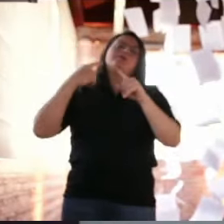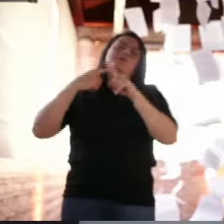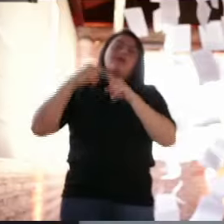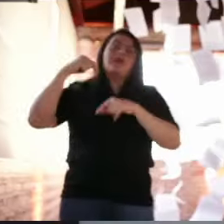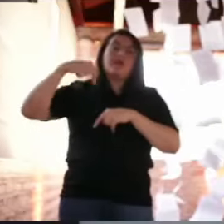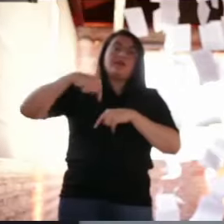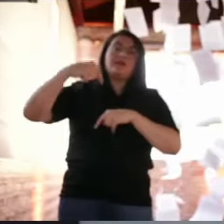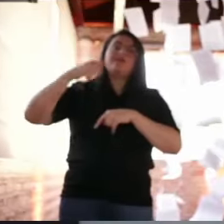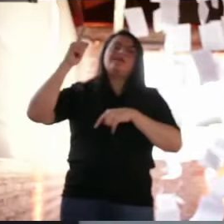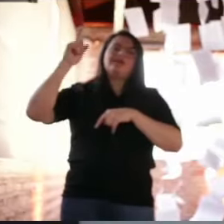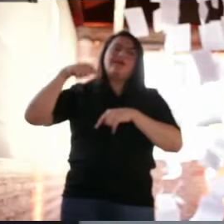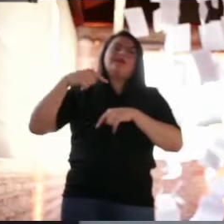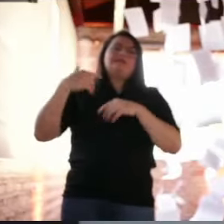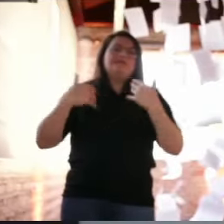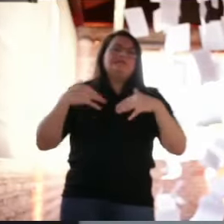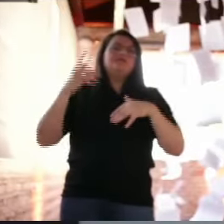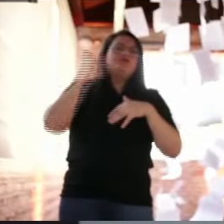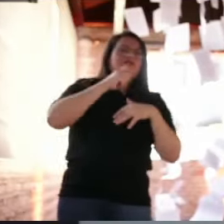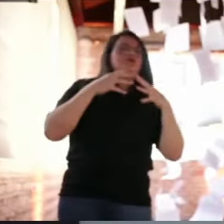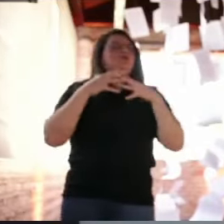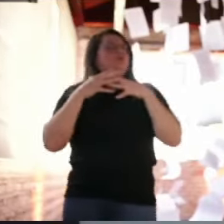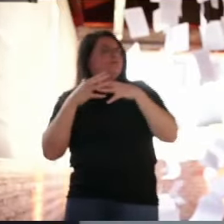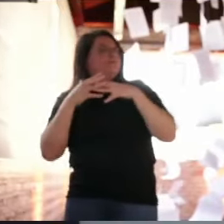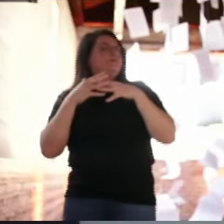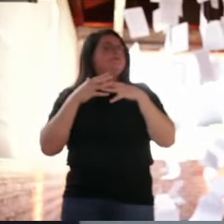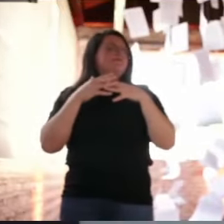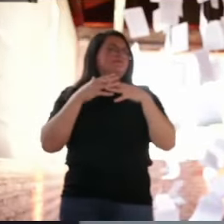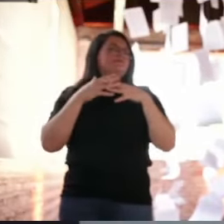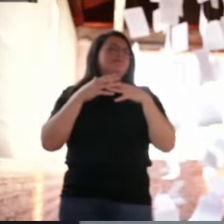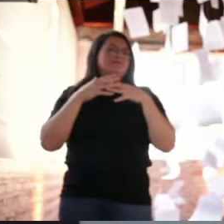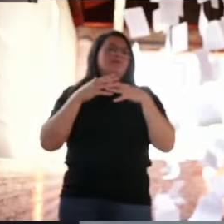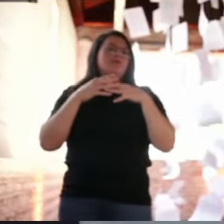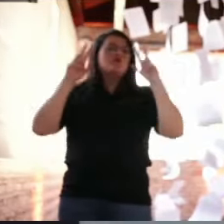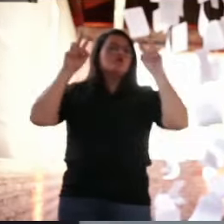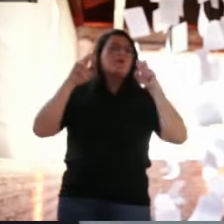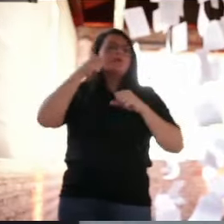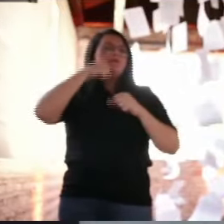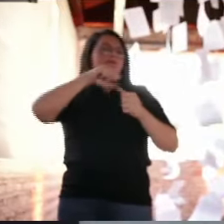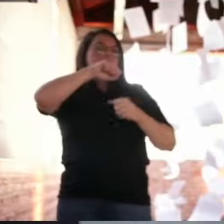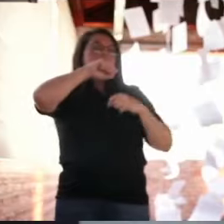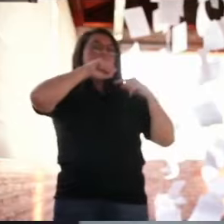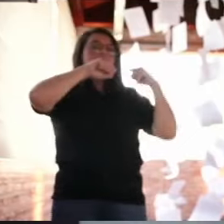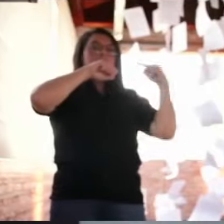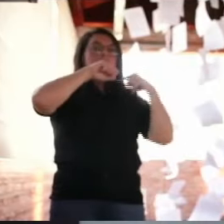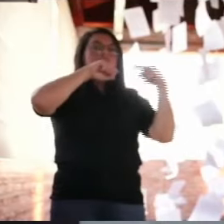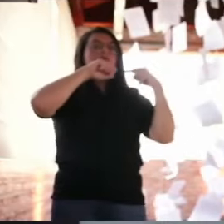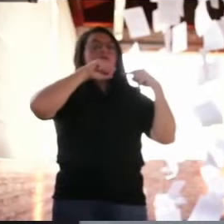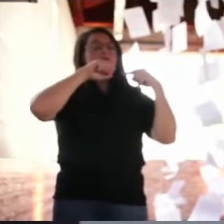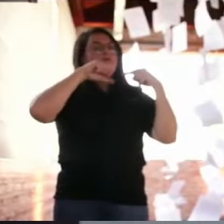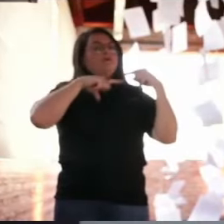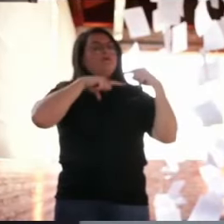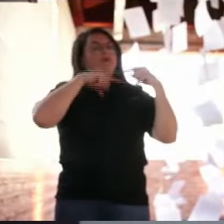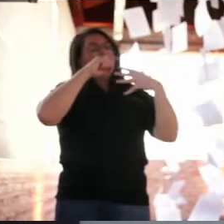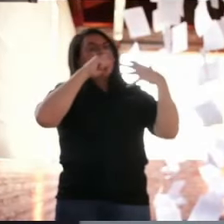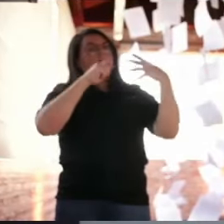esse assunto é um pouco espinhoso significante maternidade é extremamente espinhoso